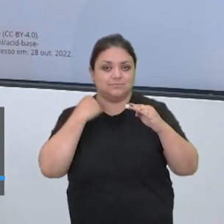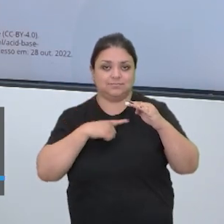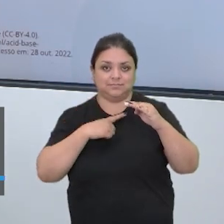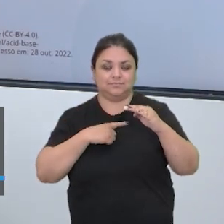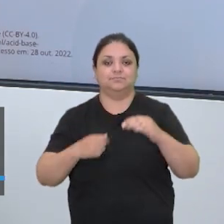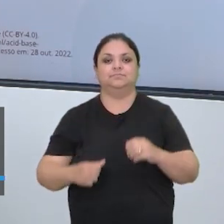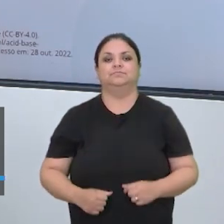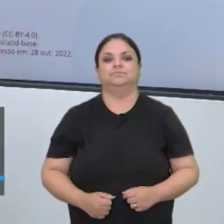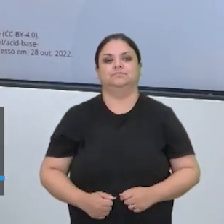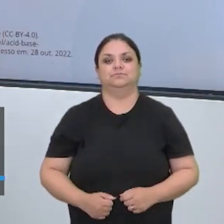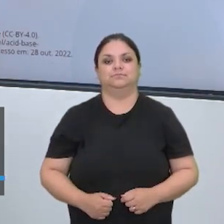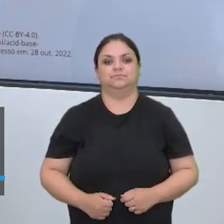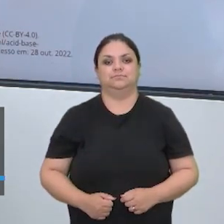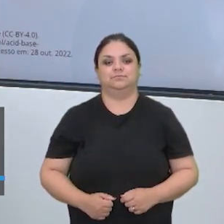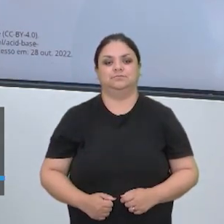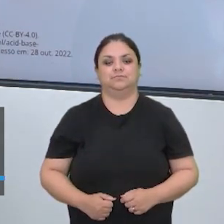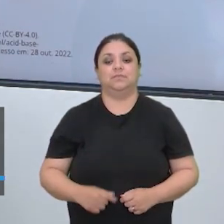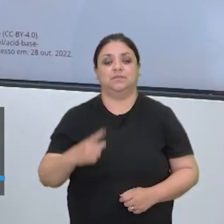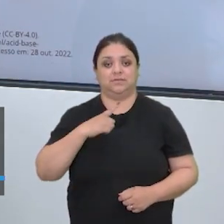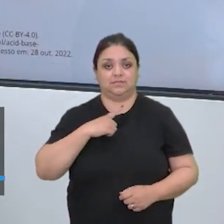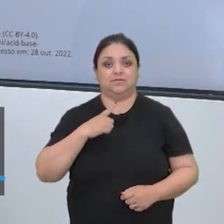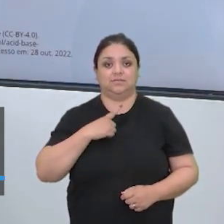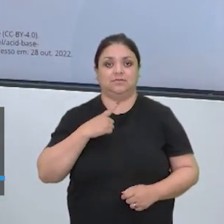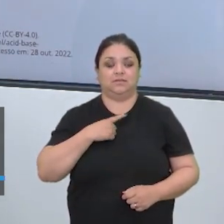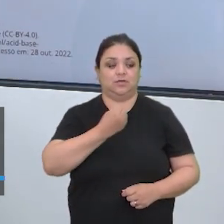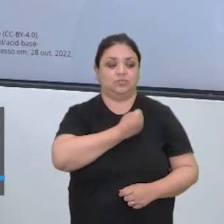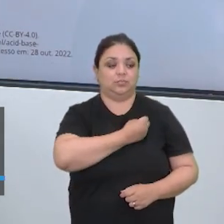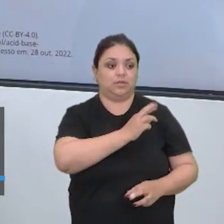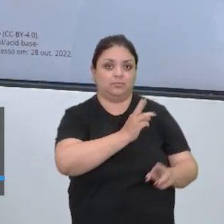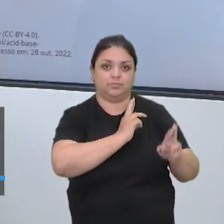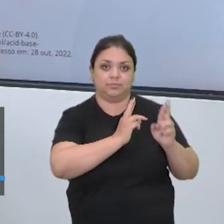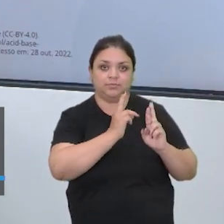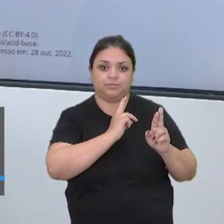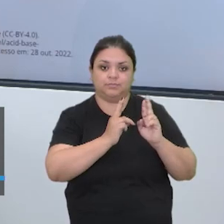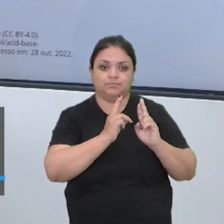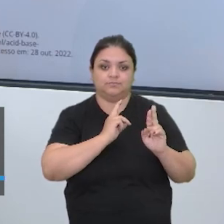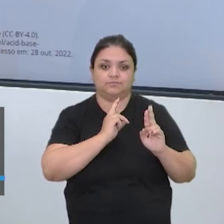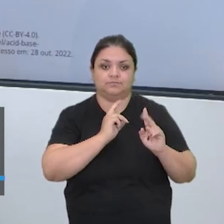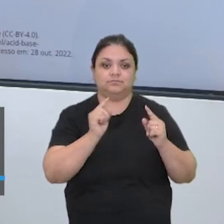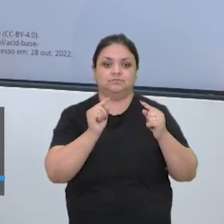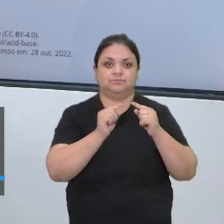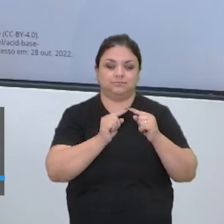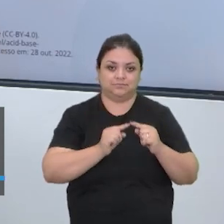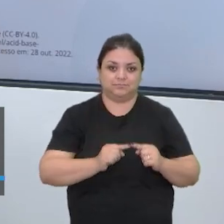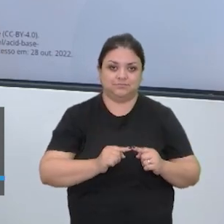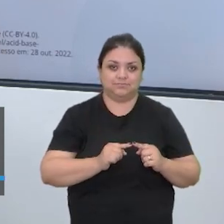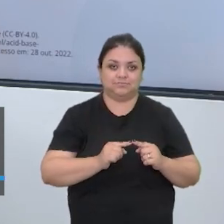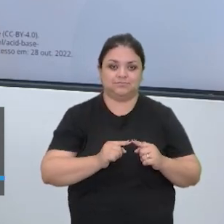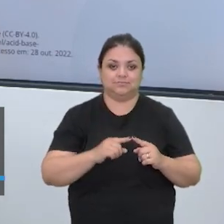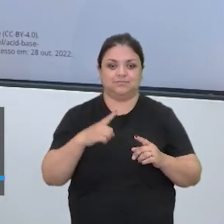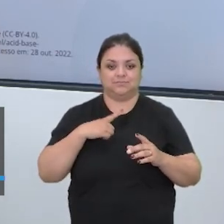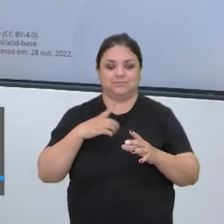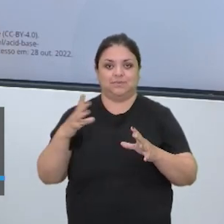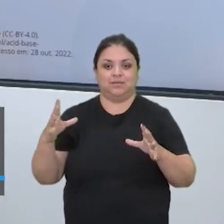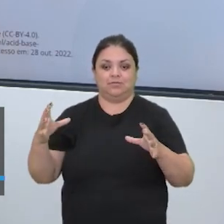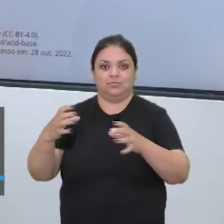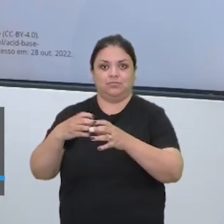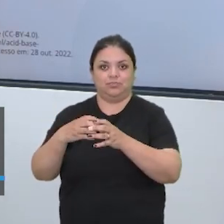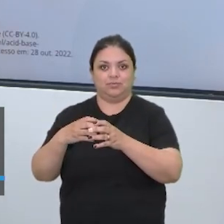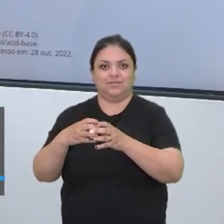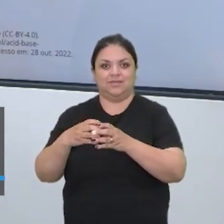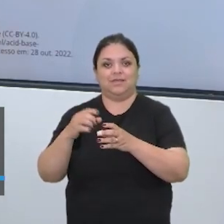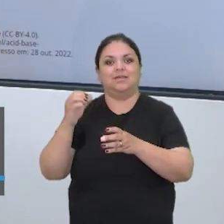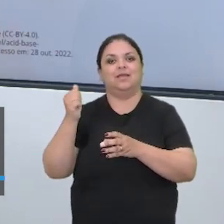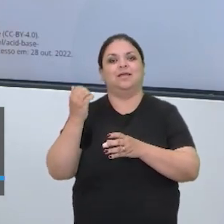vai ter aí valores que vão trazer pra gente a concentração, falam que esse ácido é fraco,